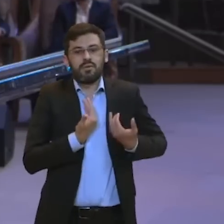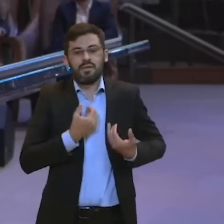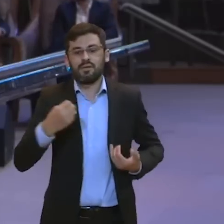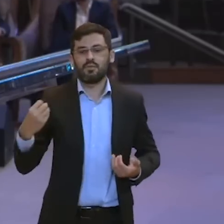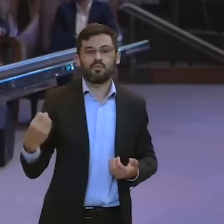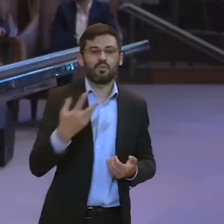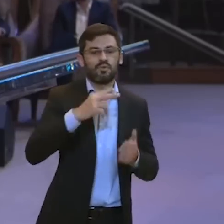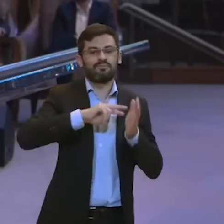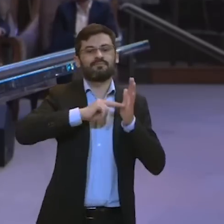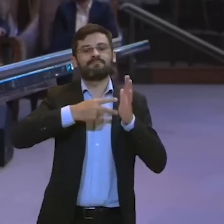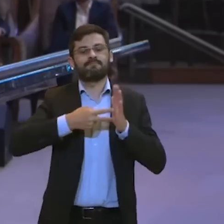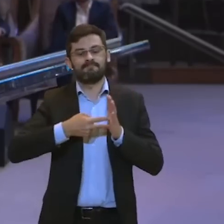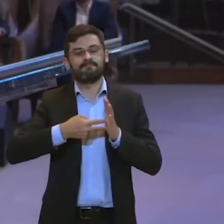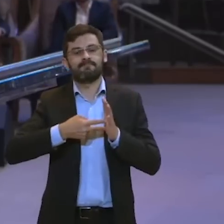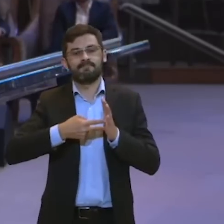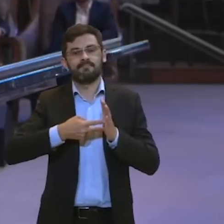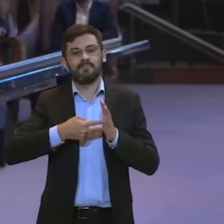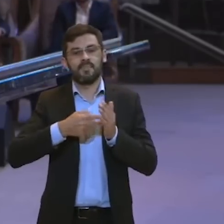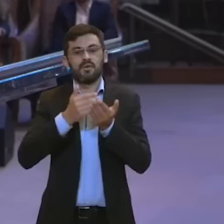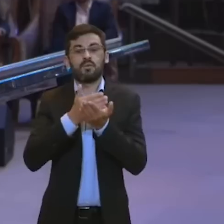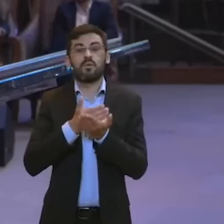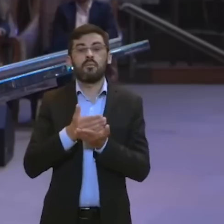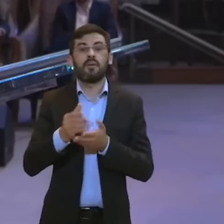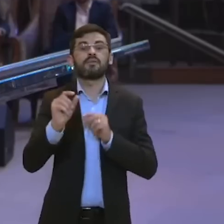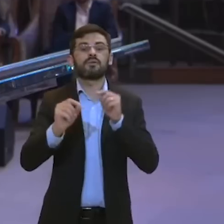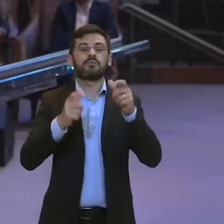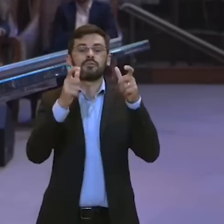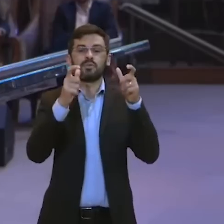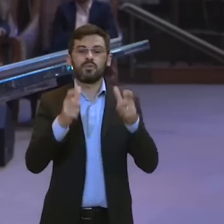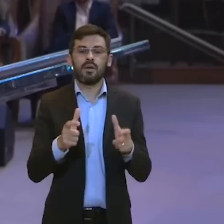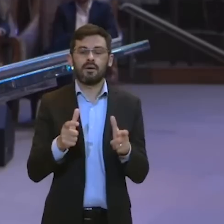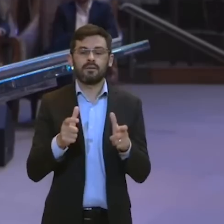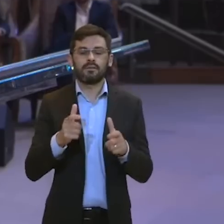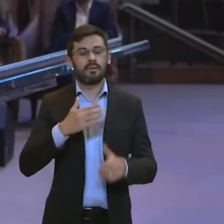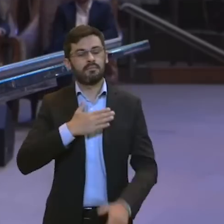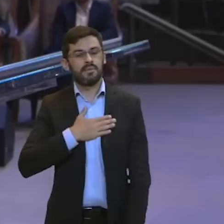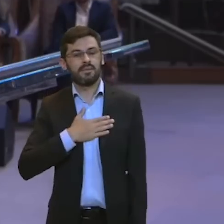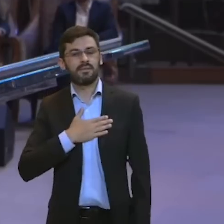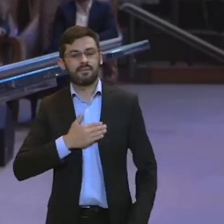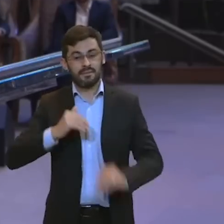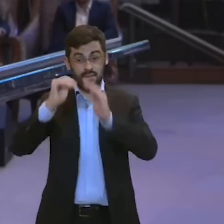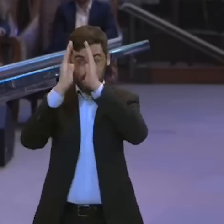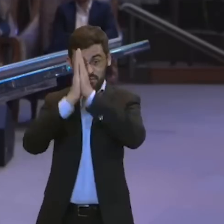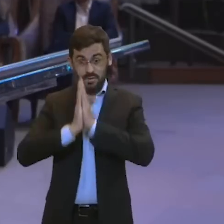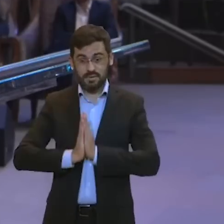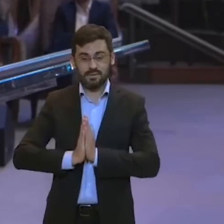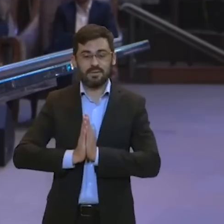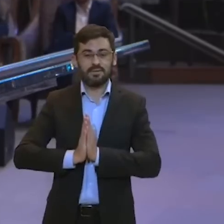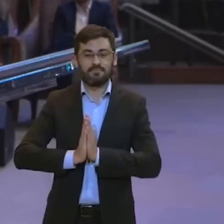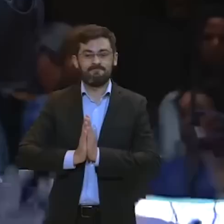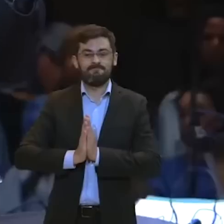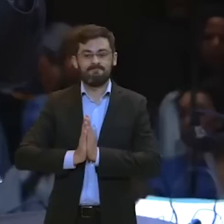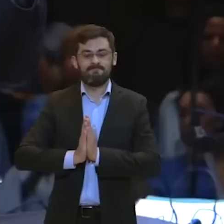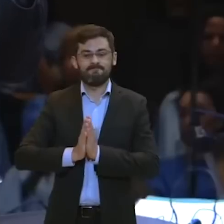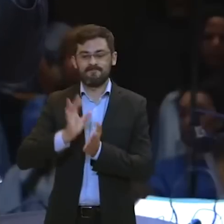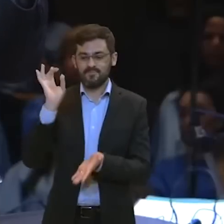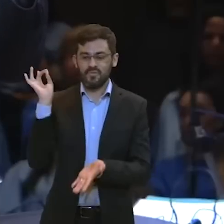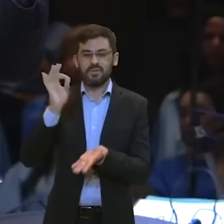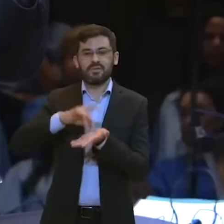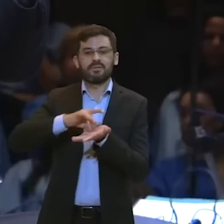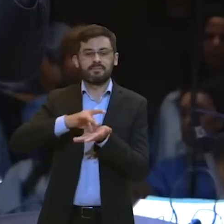sentido. Ele passa a ser o lugar da minha adoração